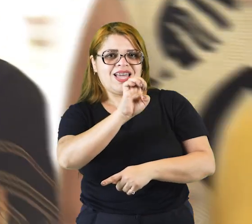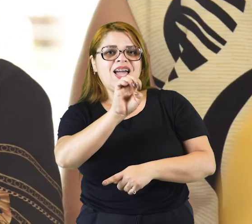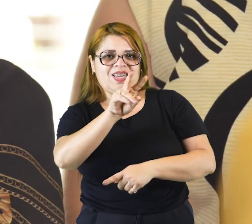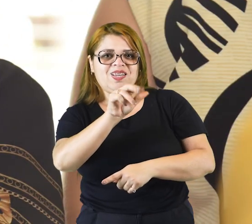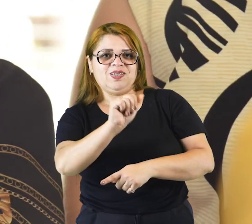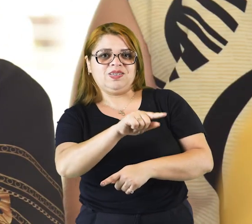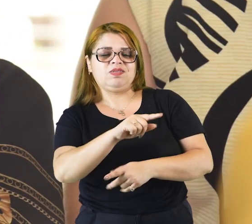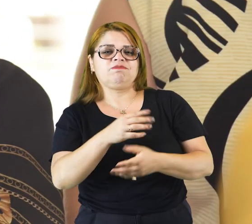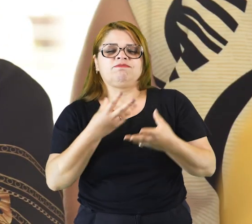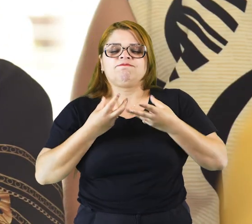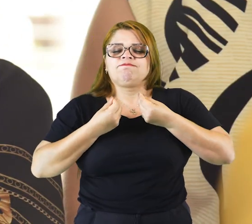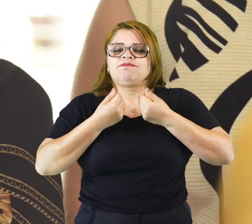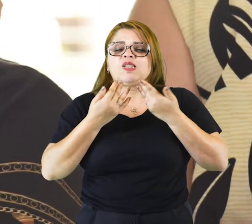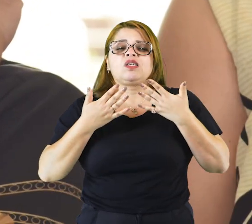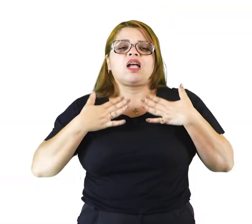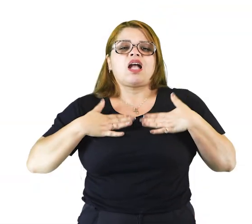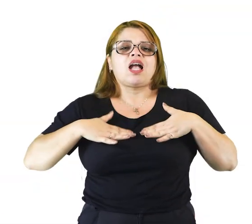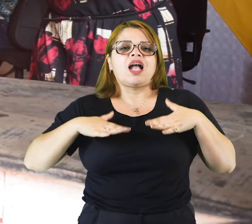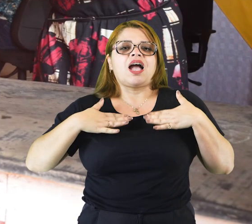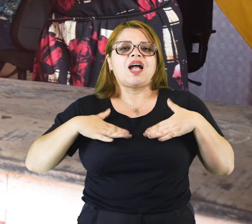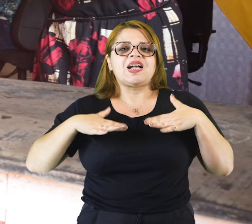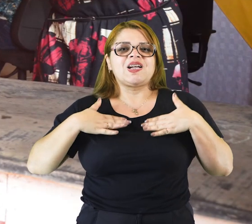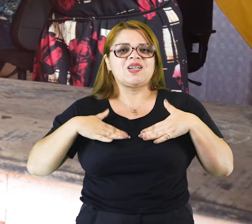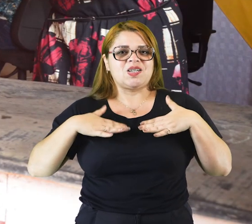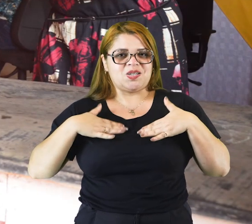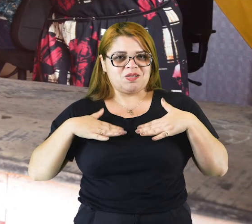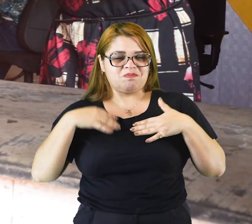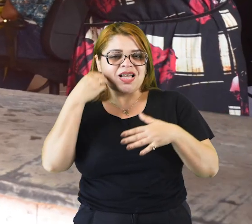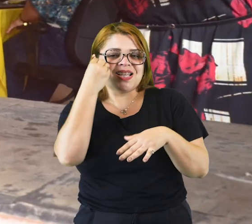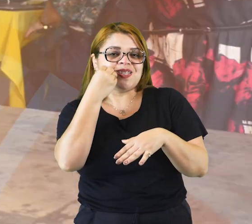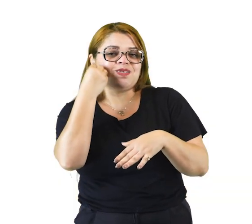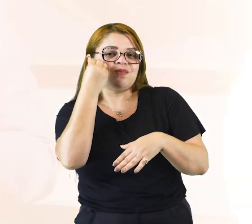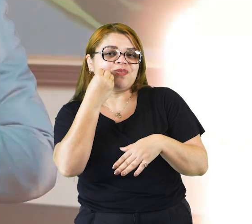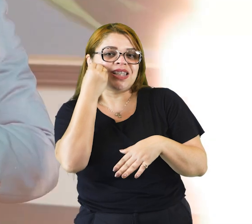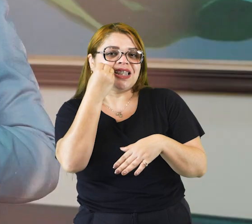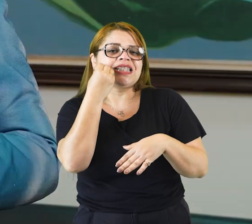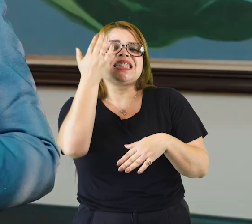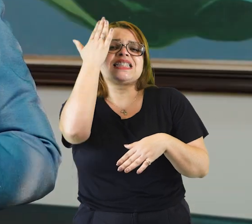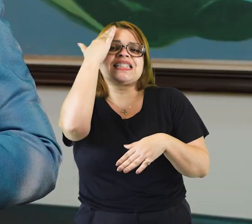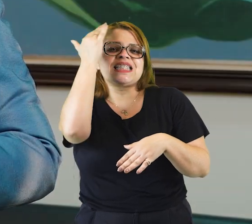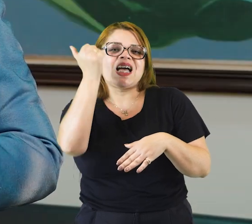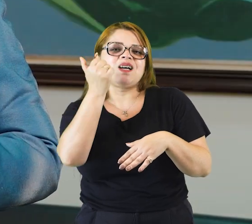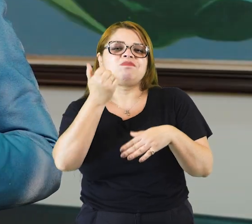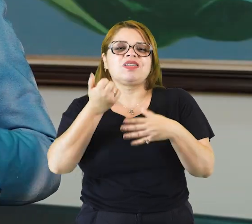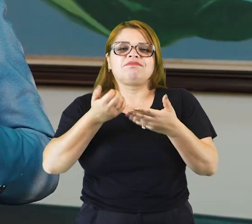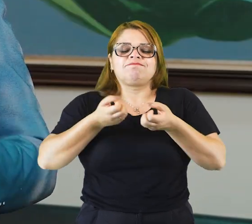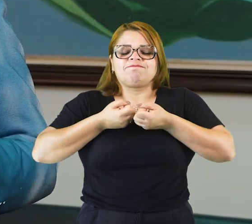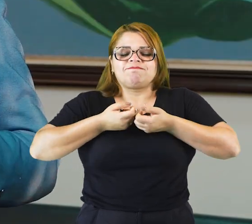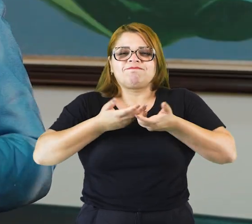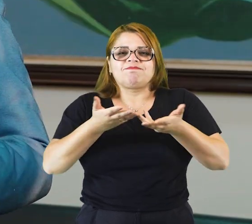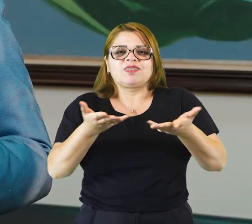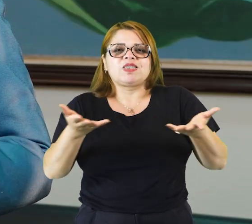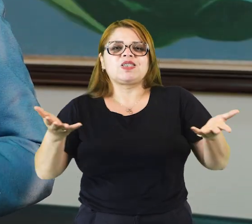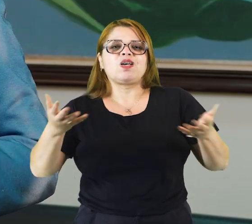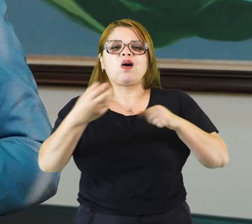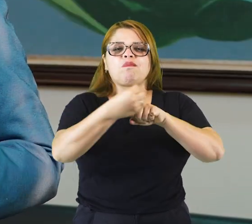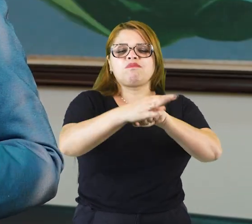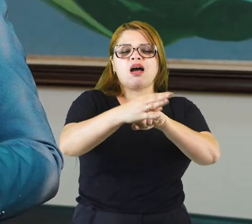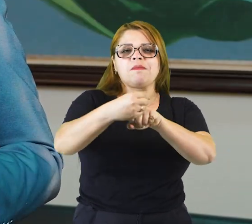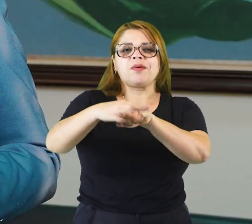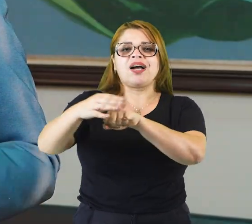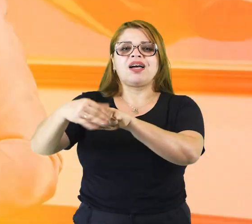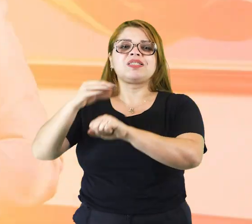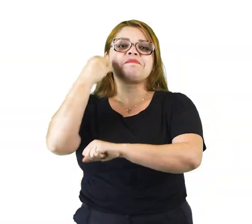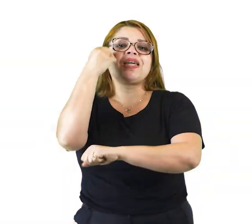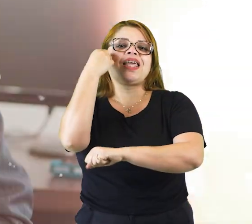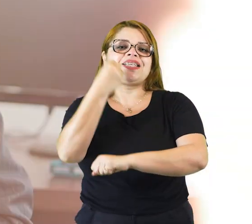Eva. Essência de tranquilidade, essência de experiência, que sabe com isso transmitir todos os saberes